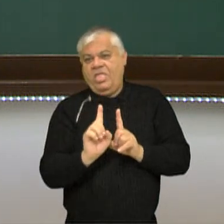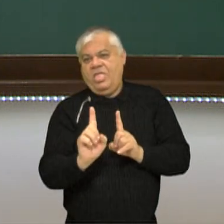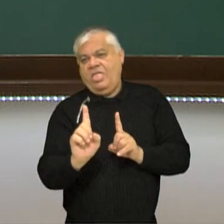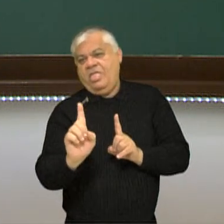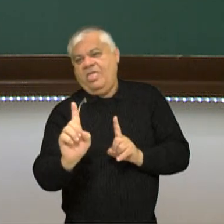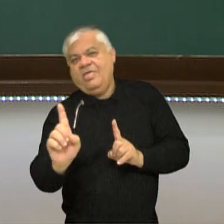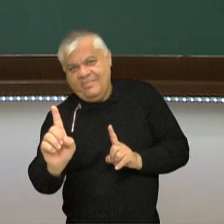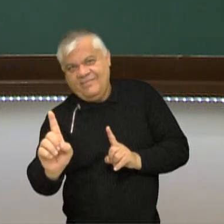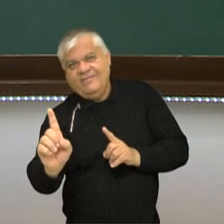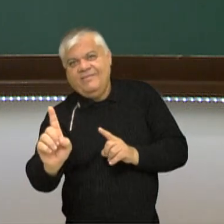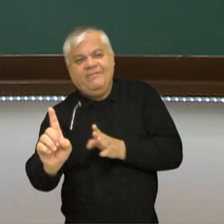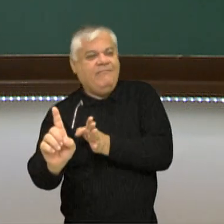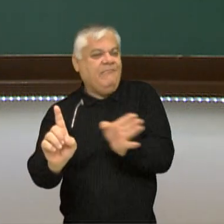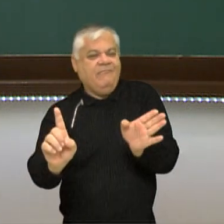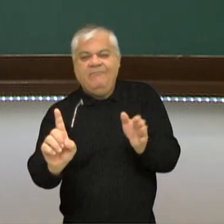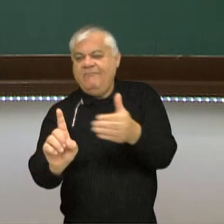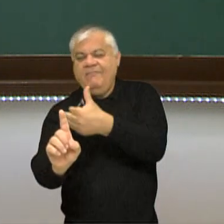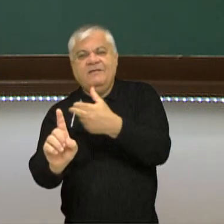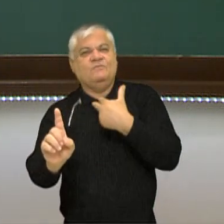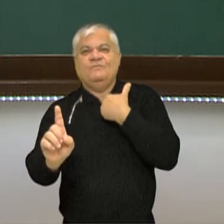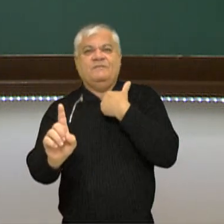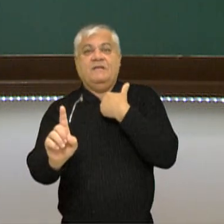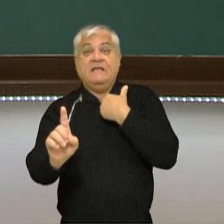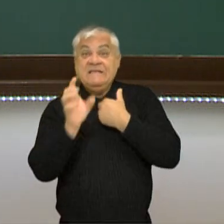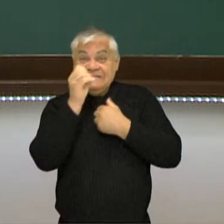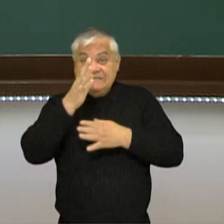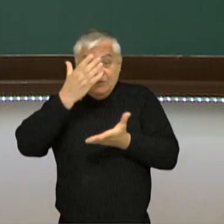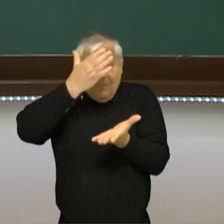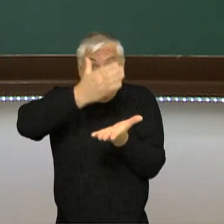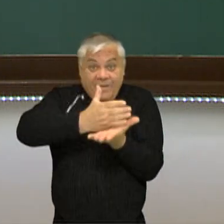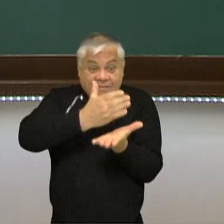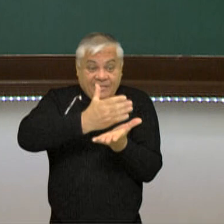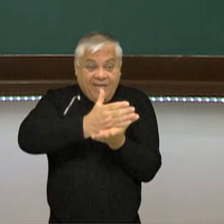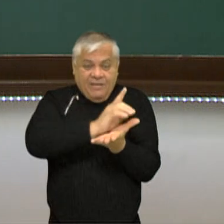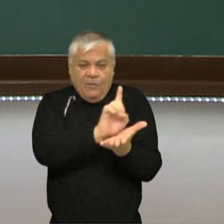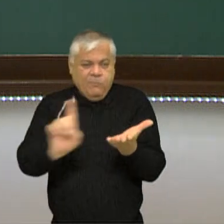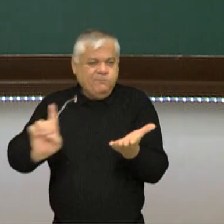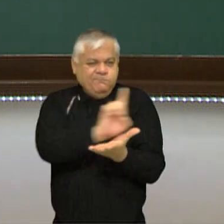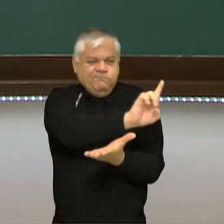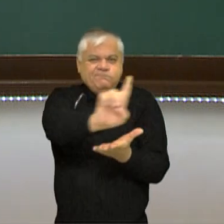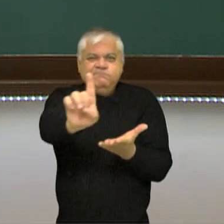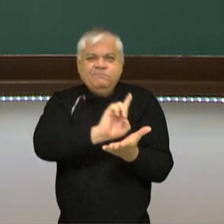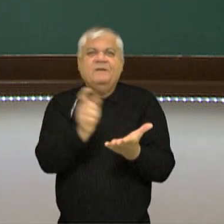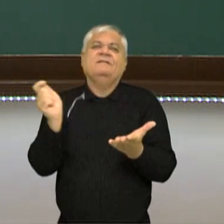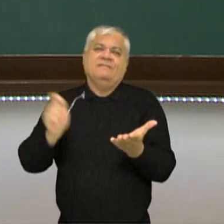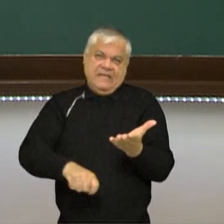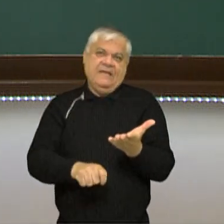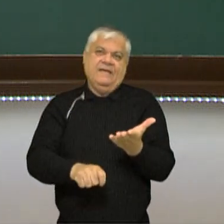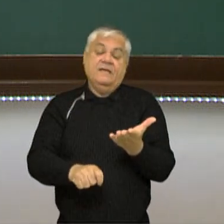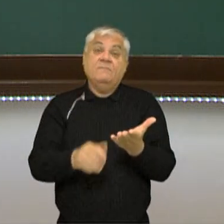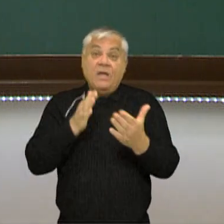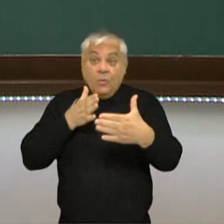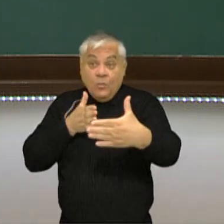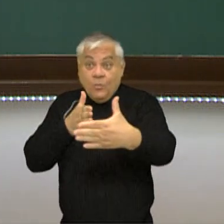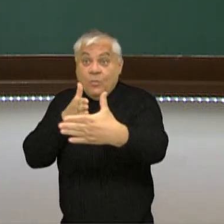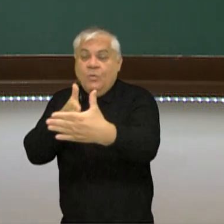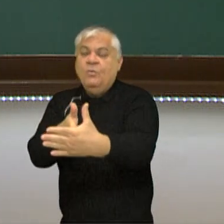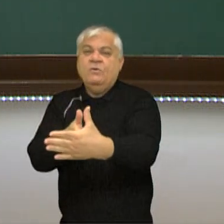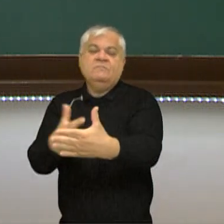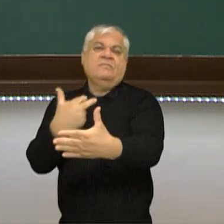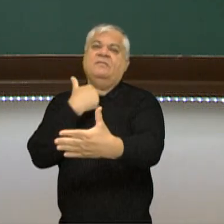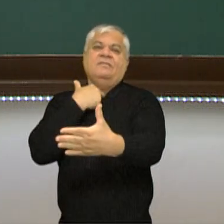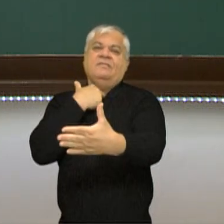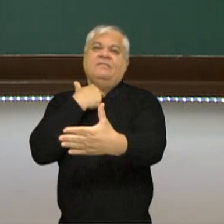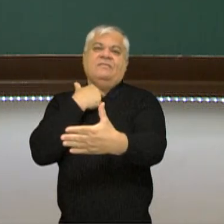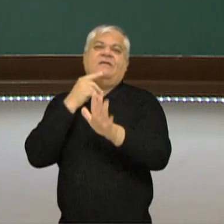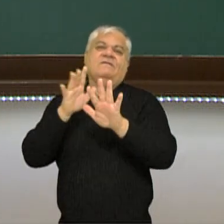com poucas peças, eu não vou conseguir aplicar checkmate, tá? Então eu tenho que ir encurralando o rei ou para o canto ou para a última linha do